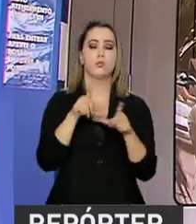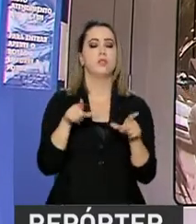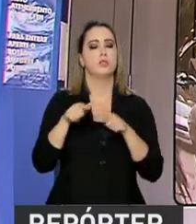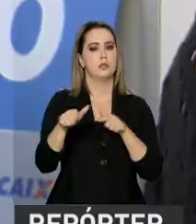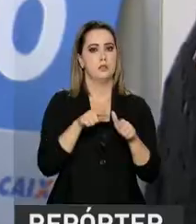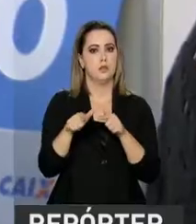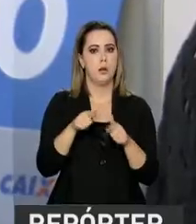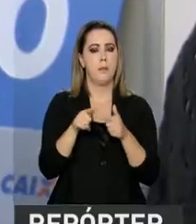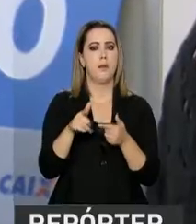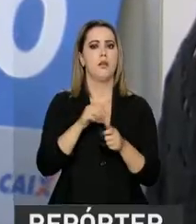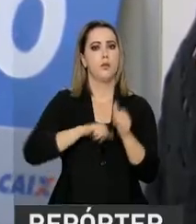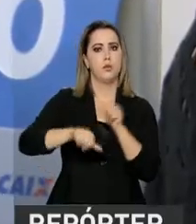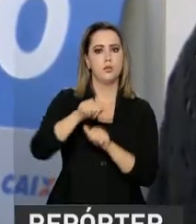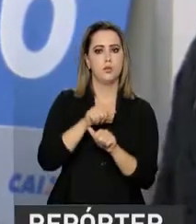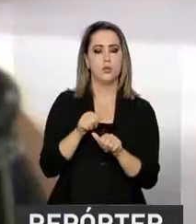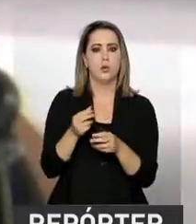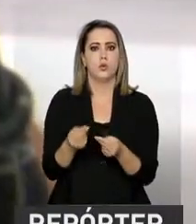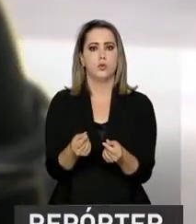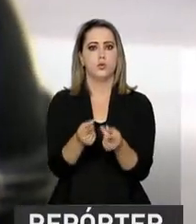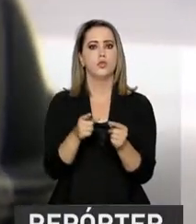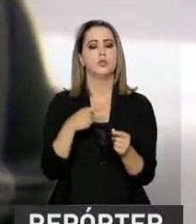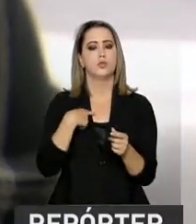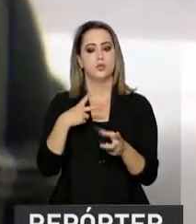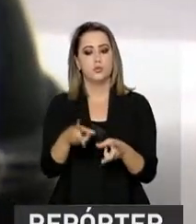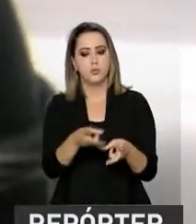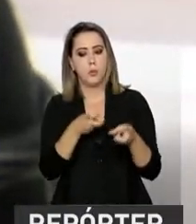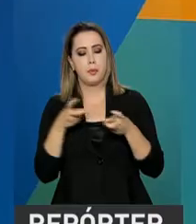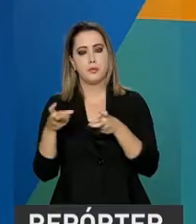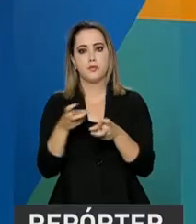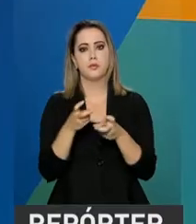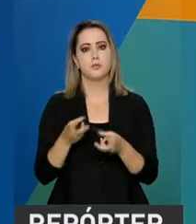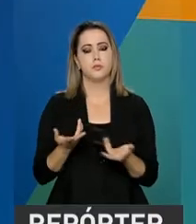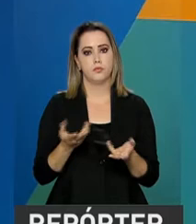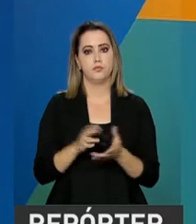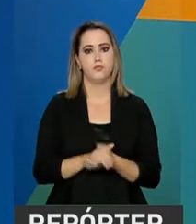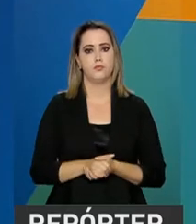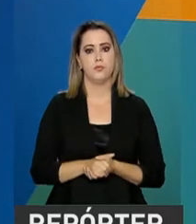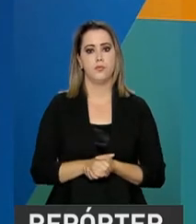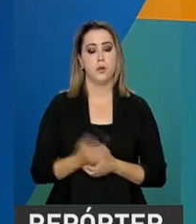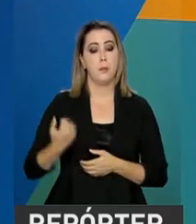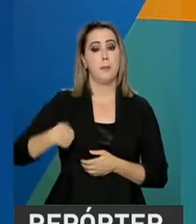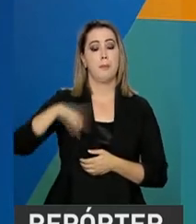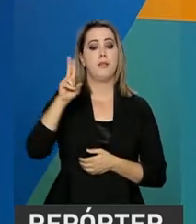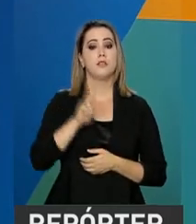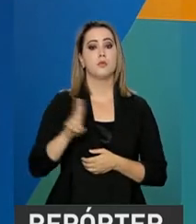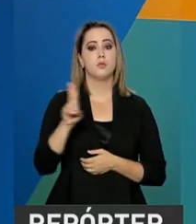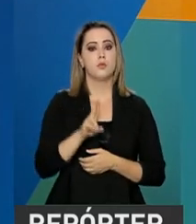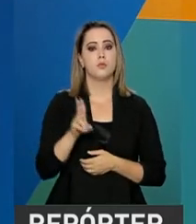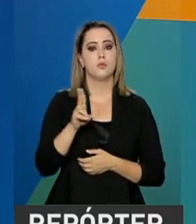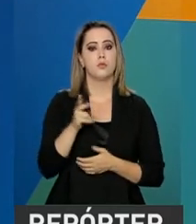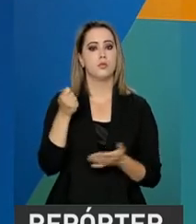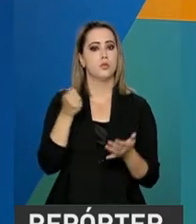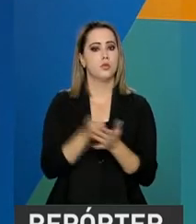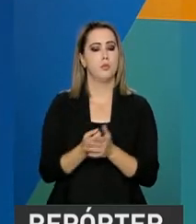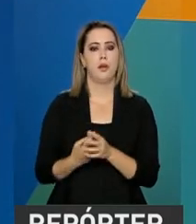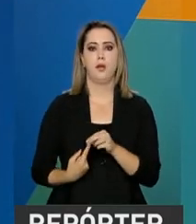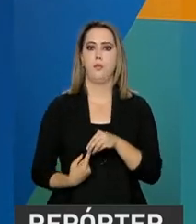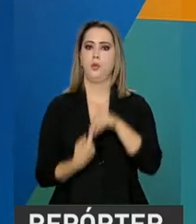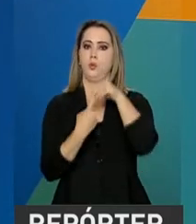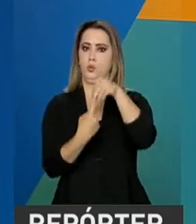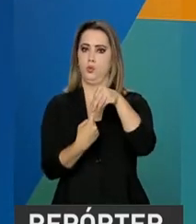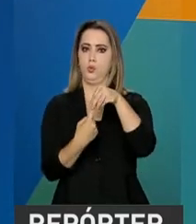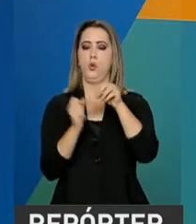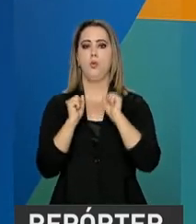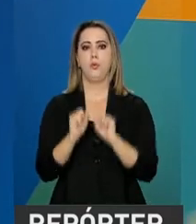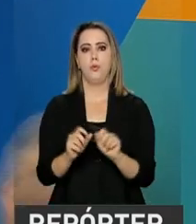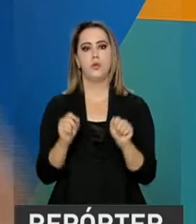com penhor e são especializadas na avaliação dos bens a modalidade mais utilizada é de parcela única onde ele pode fazer a